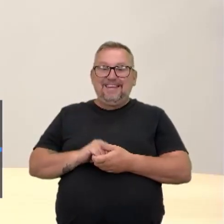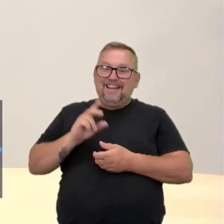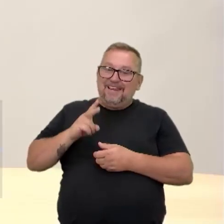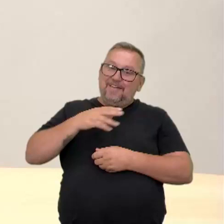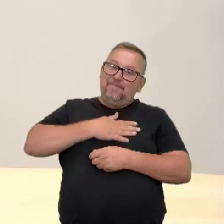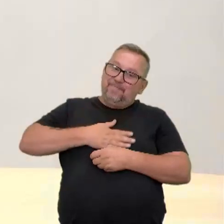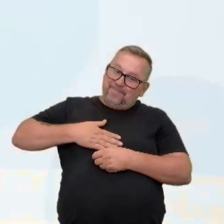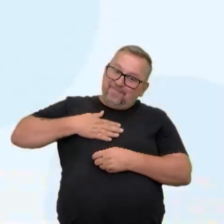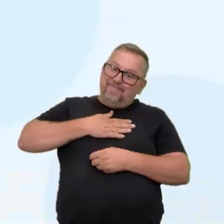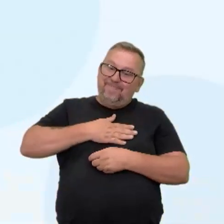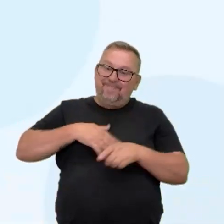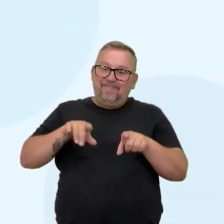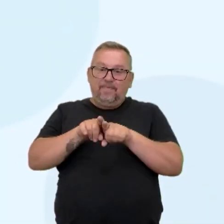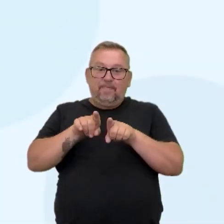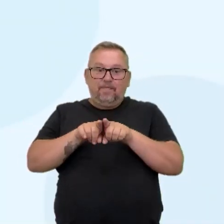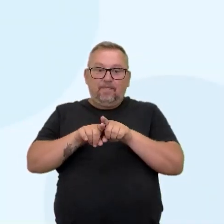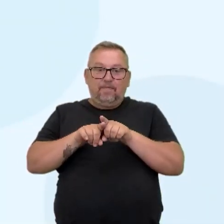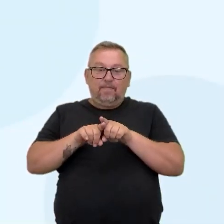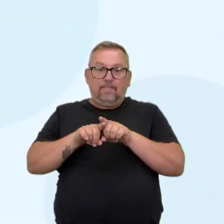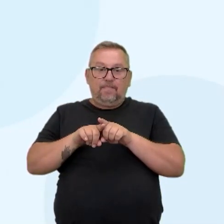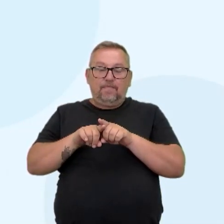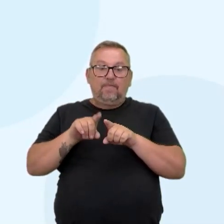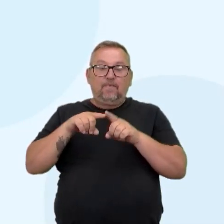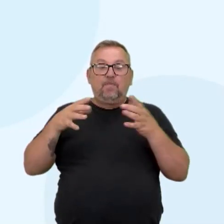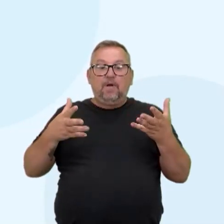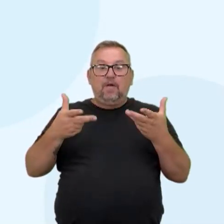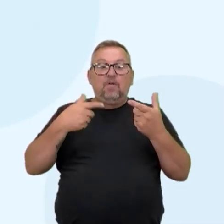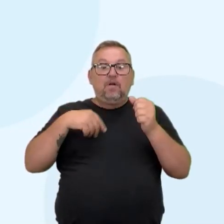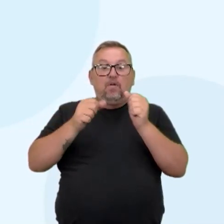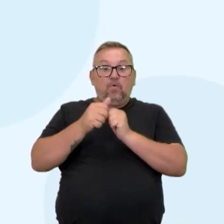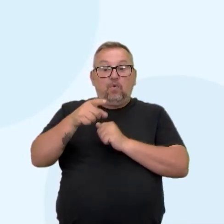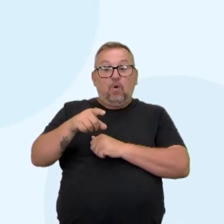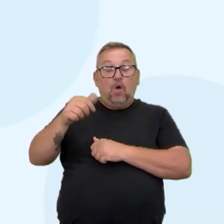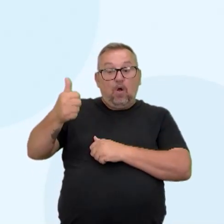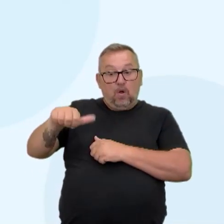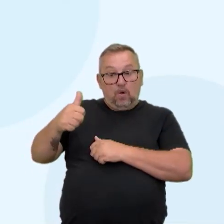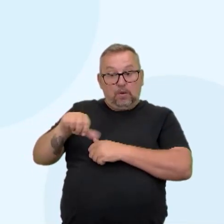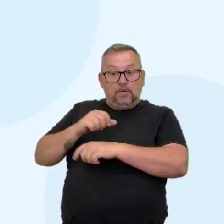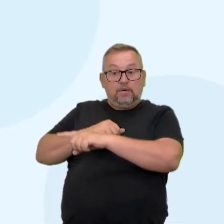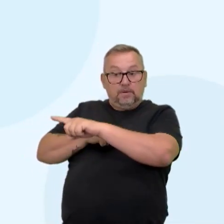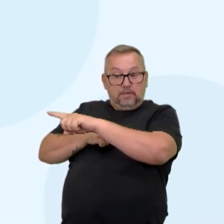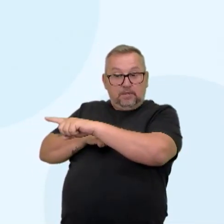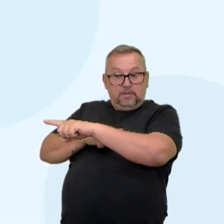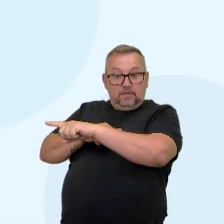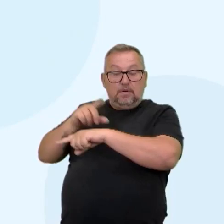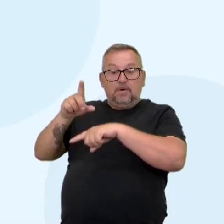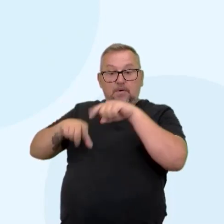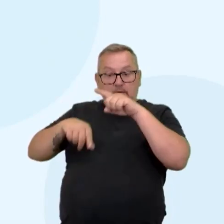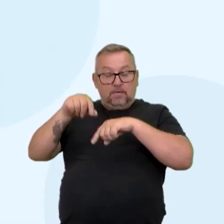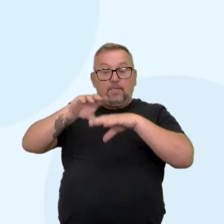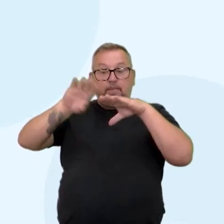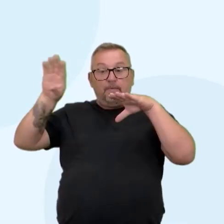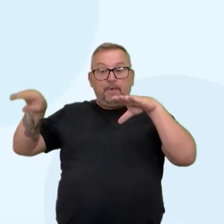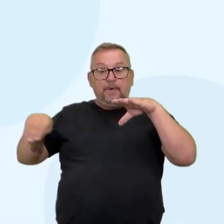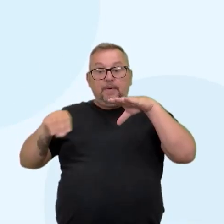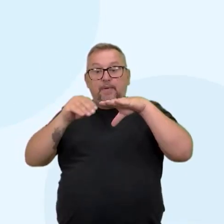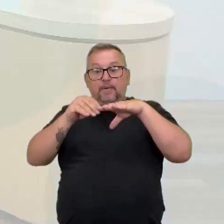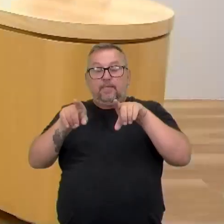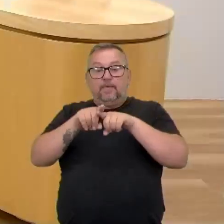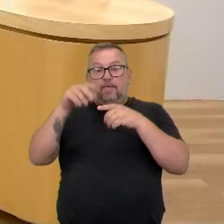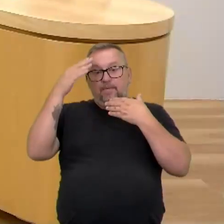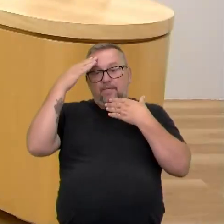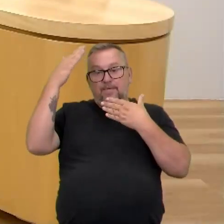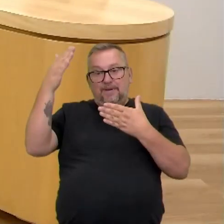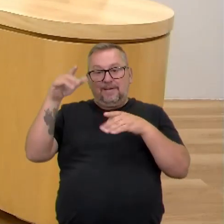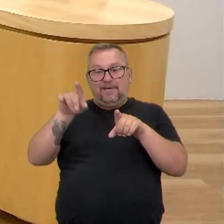sempre um prazer. Gente, maravilhoso estar com vocês. Não esqueçam de se aprofundar, né, que os materiais estão no repositório. E muito